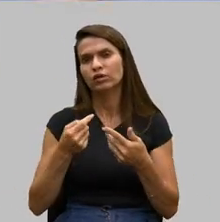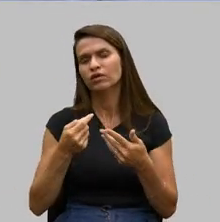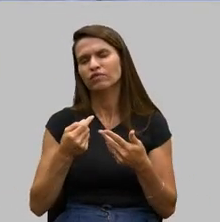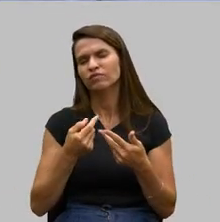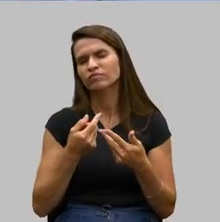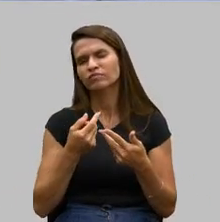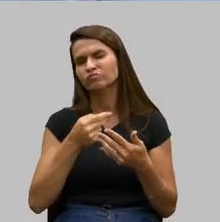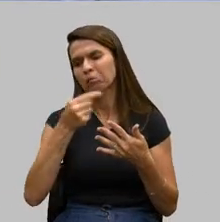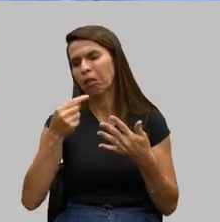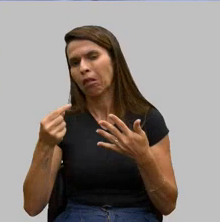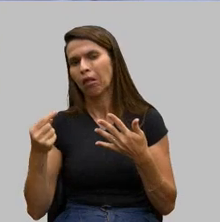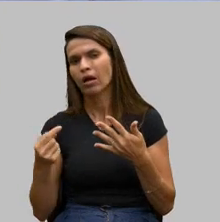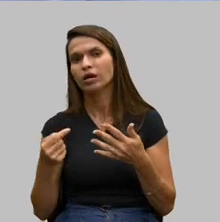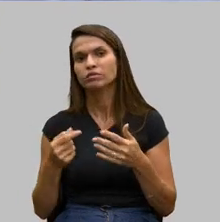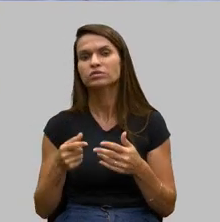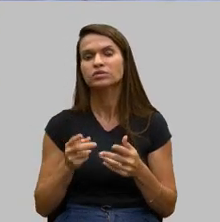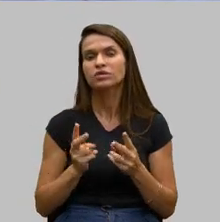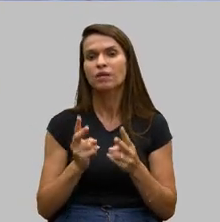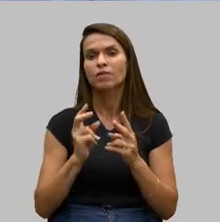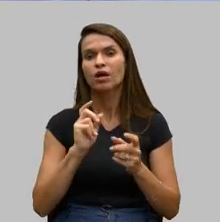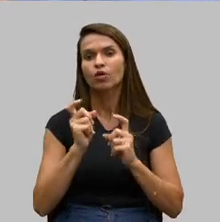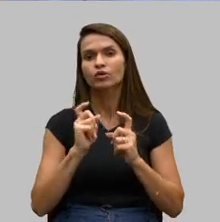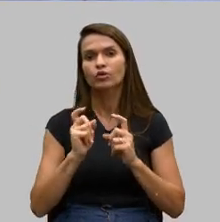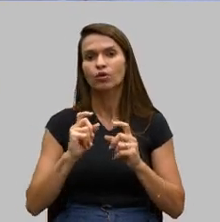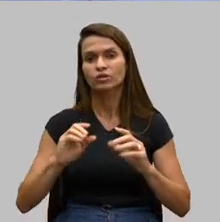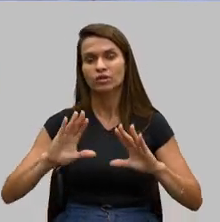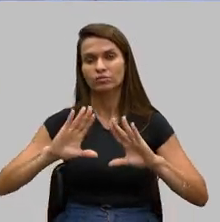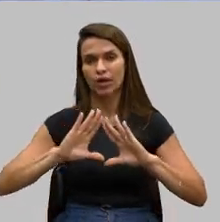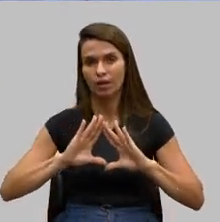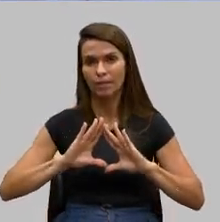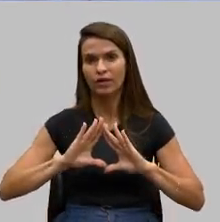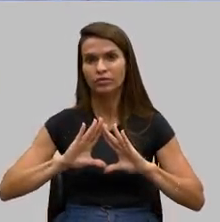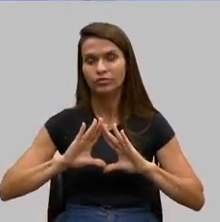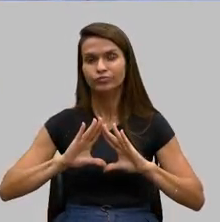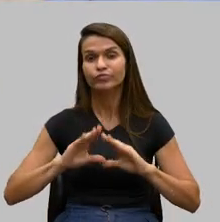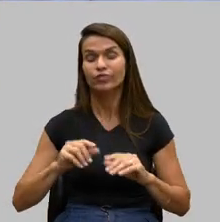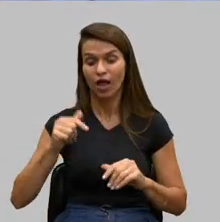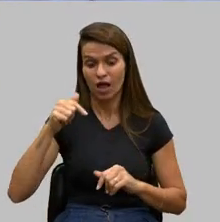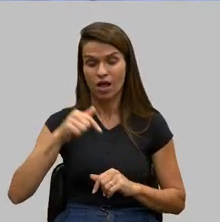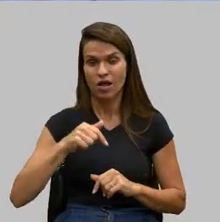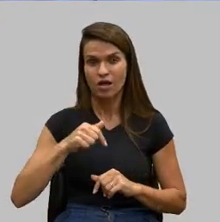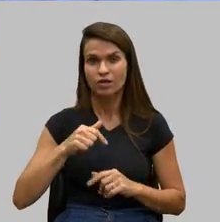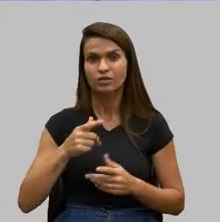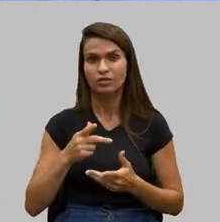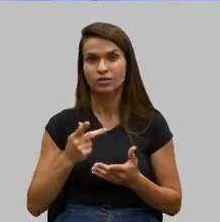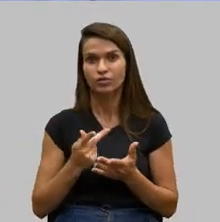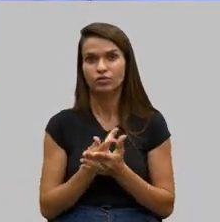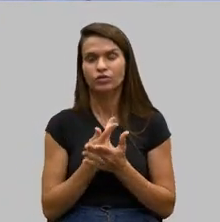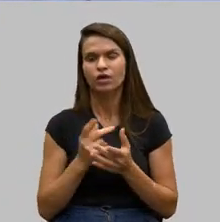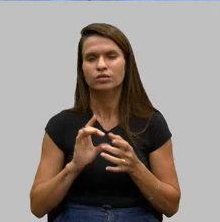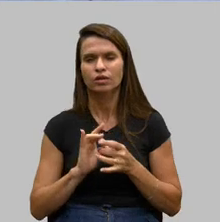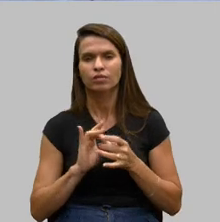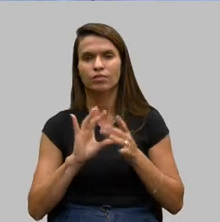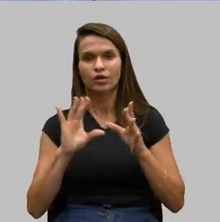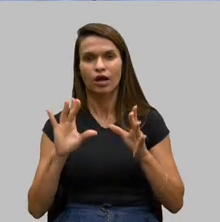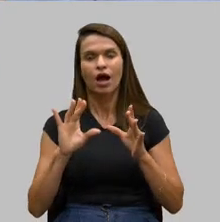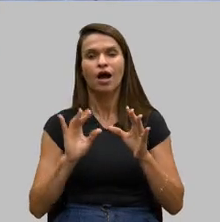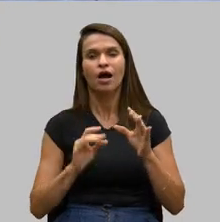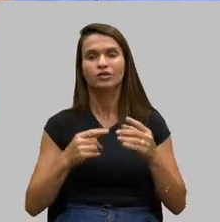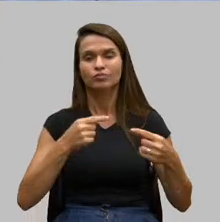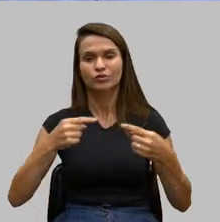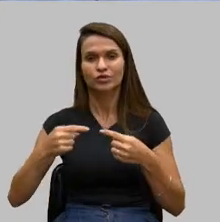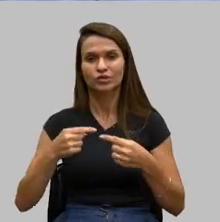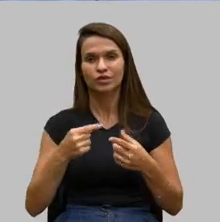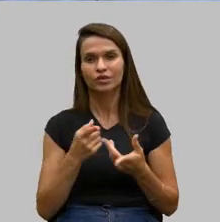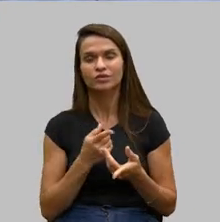talvez em todas as comissões desse Parlamento no entanto é por aqui que se passam as deliberações das políticas públicas do estado